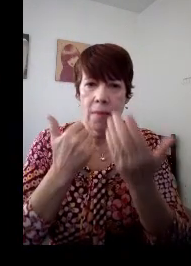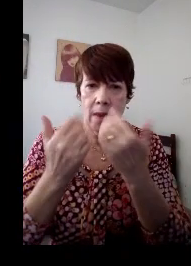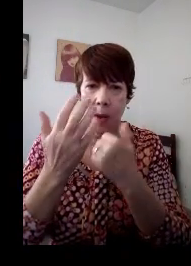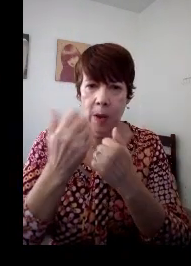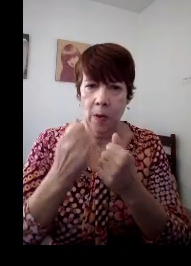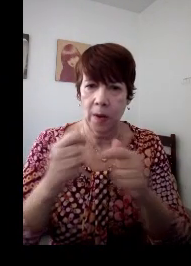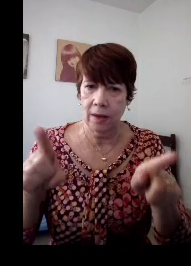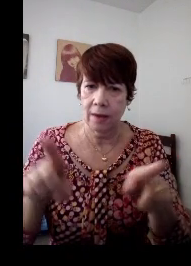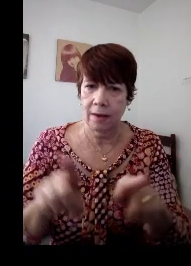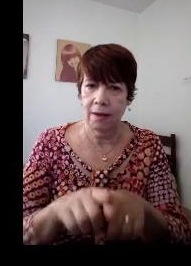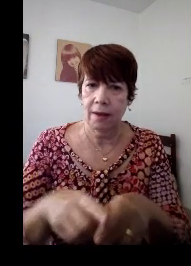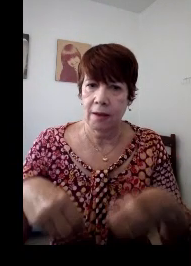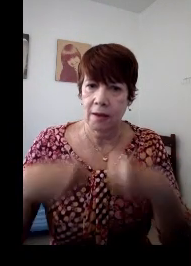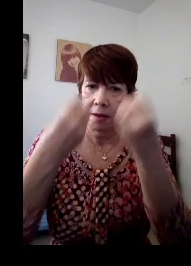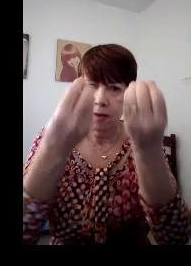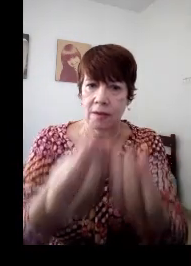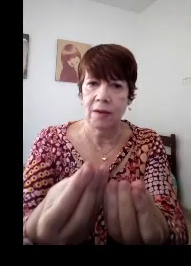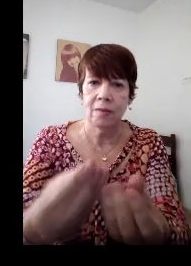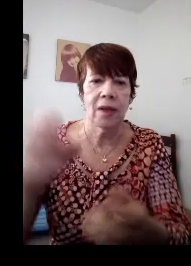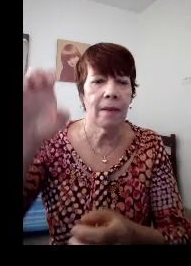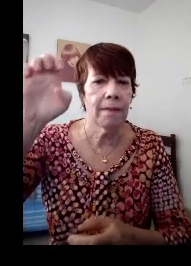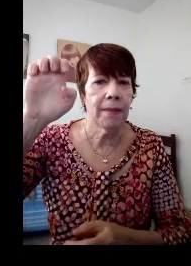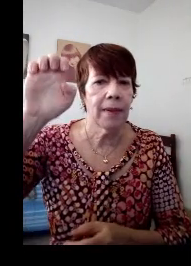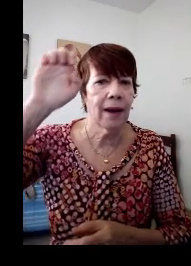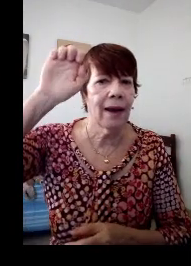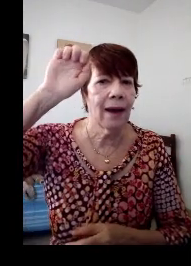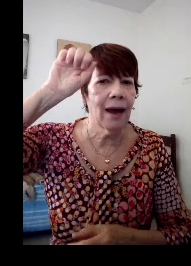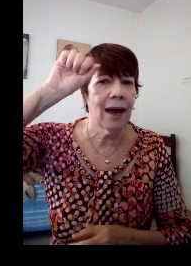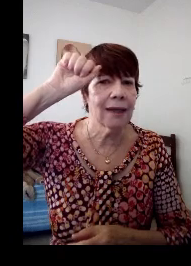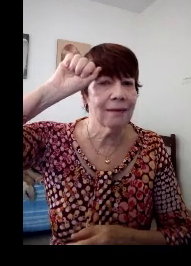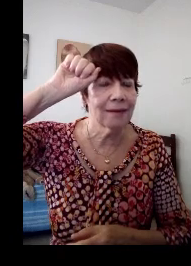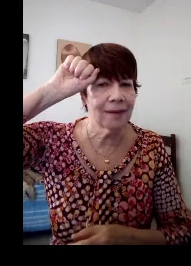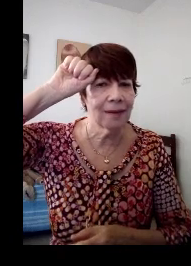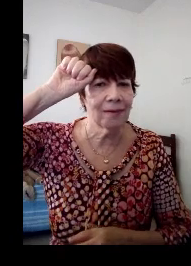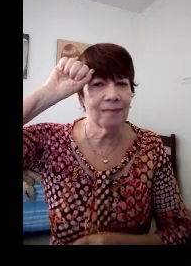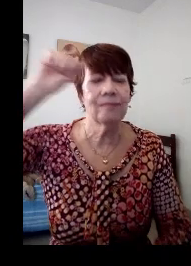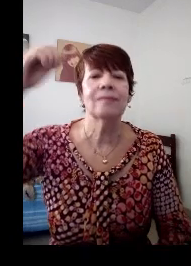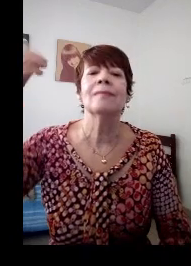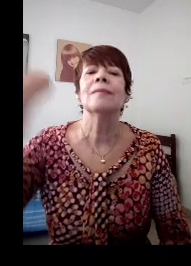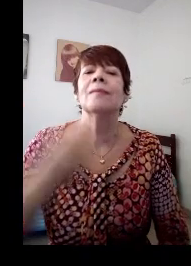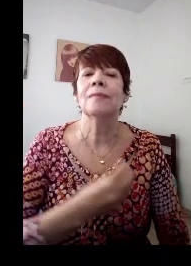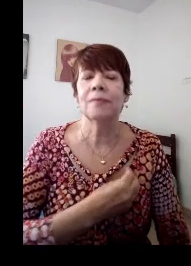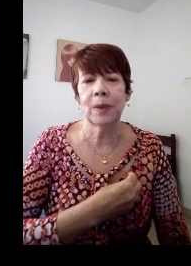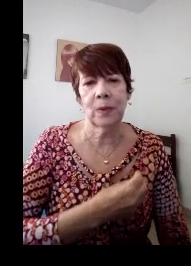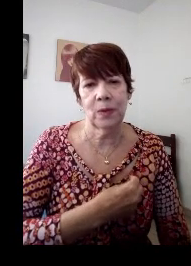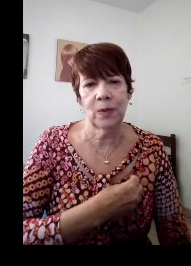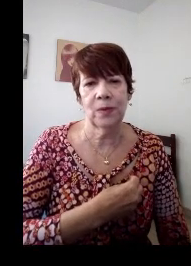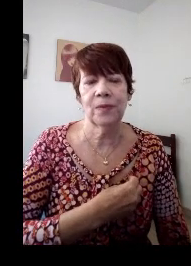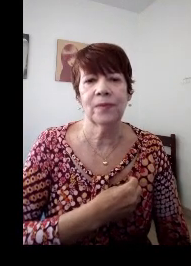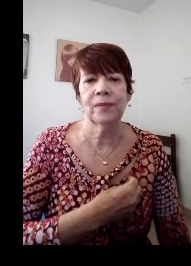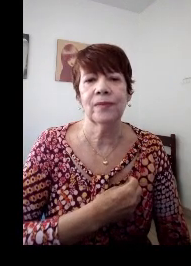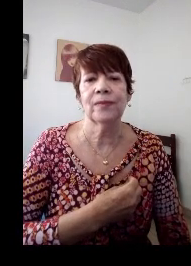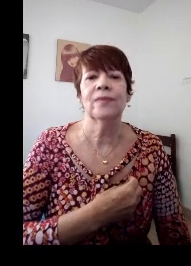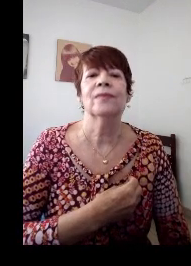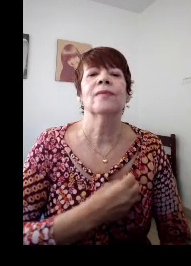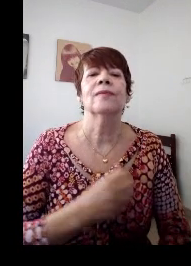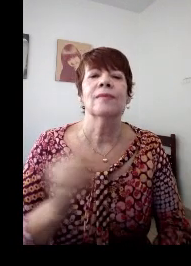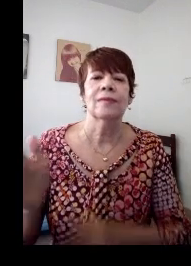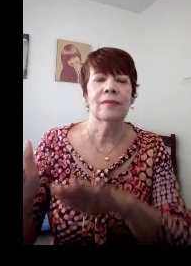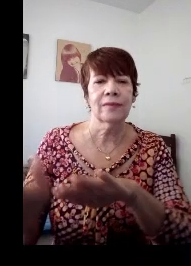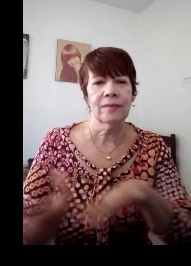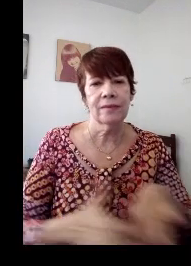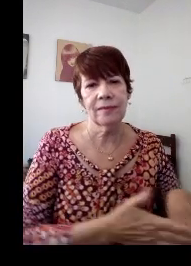a maçã e ainda deu para Adão. Pecou, não é verdade? E nós vamos ver aqui,